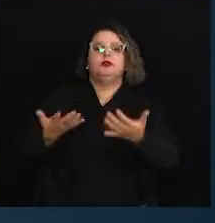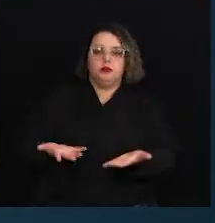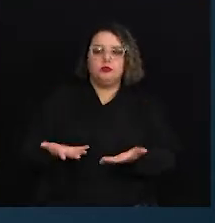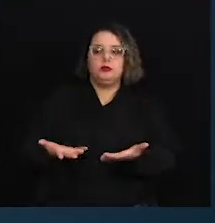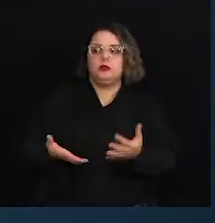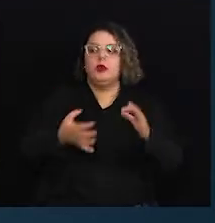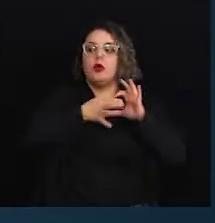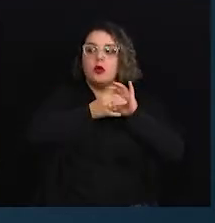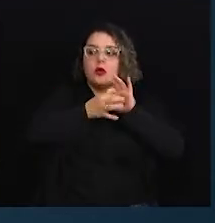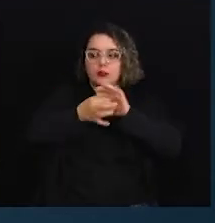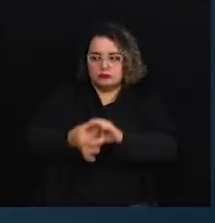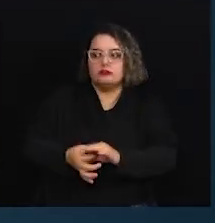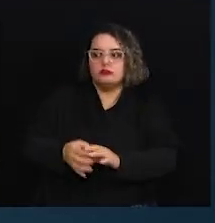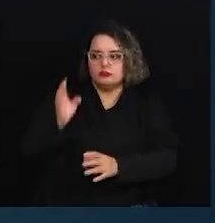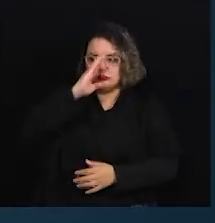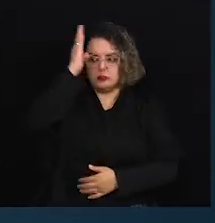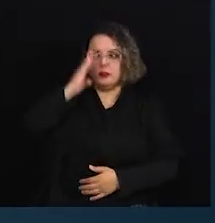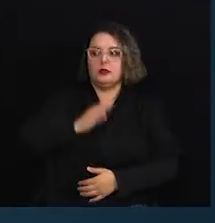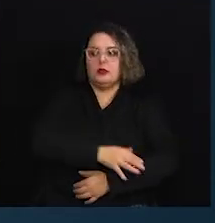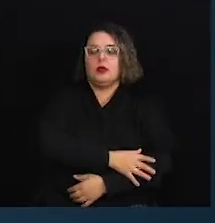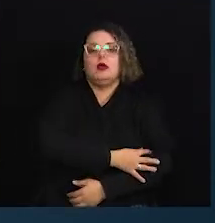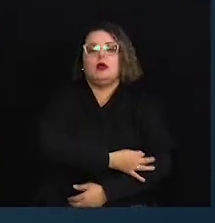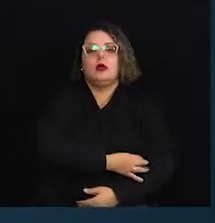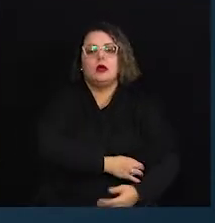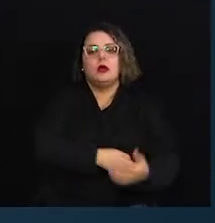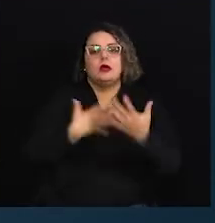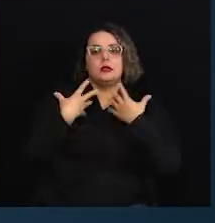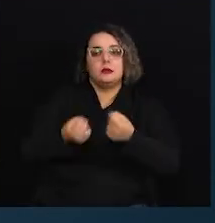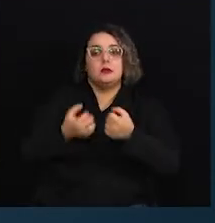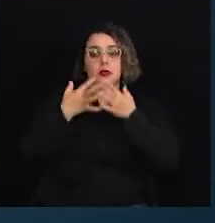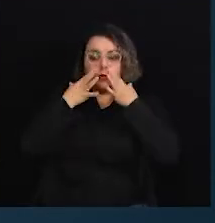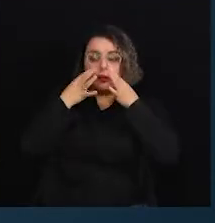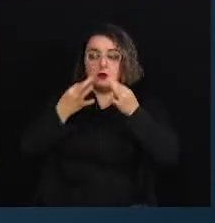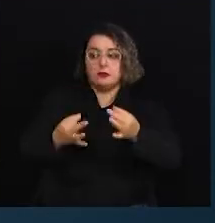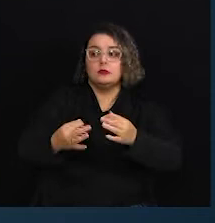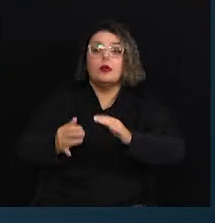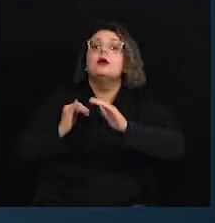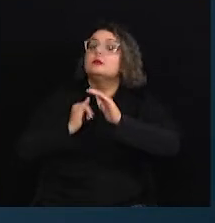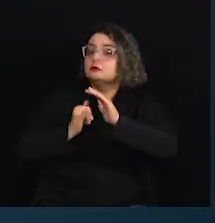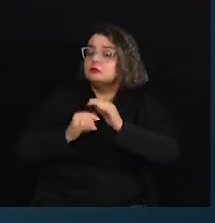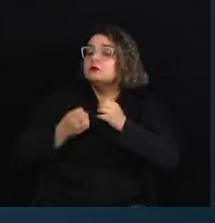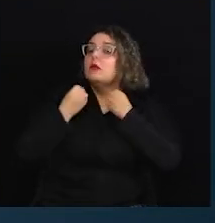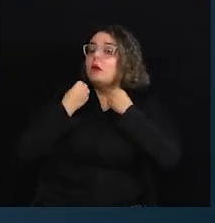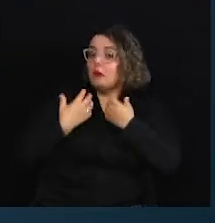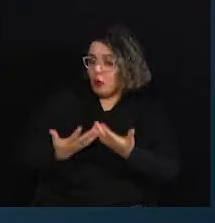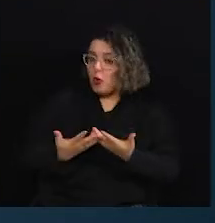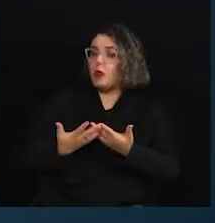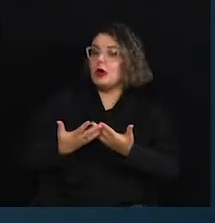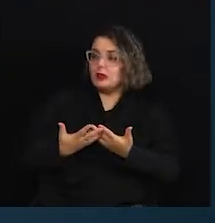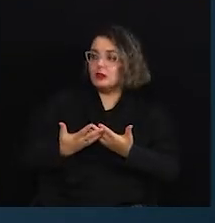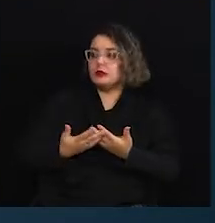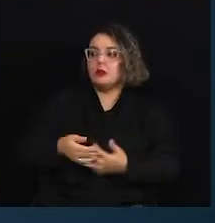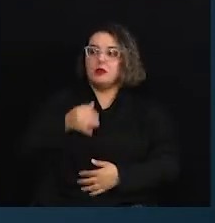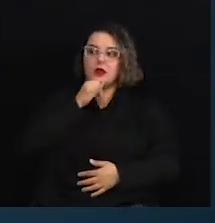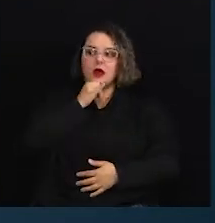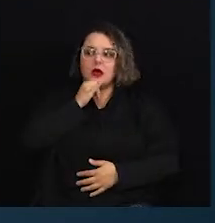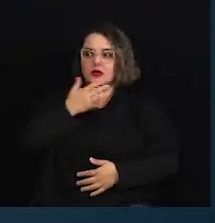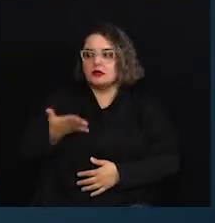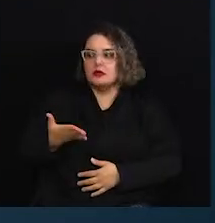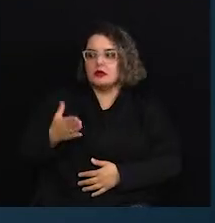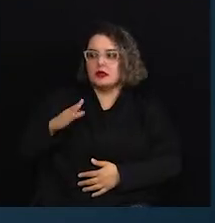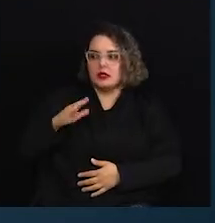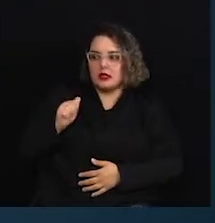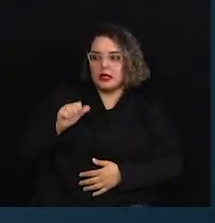Então, esse contexto aí do Brasil é um contexto que está recebendo muita atenção, e as startups brasileiras, sim, são boas startups, por exemplo, fundos